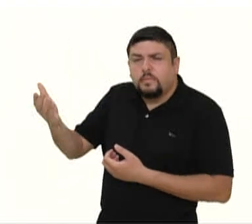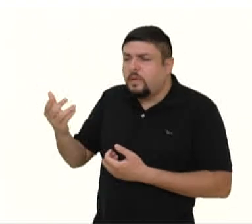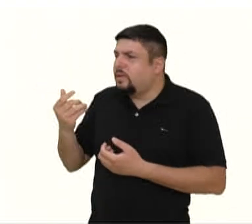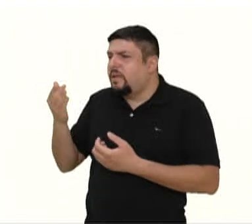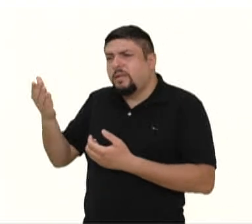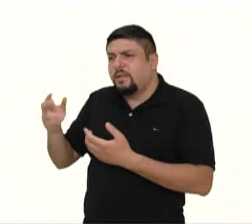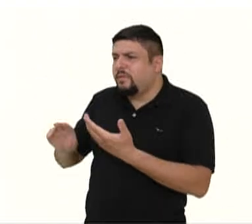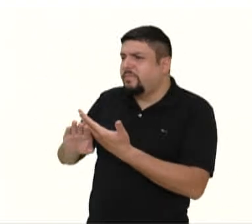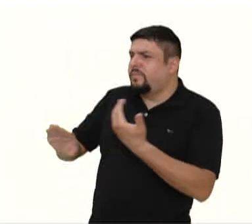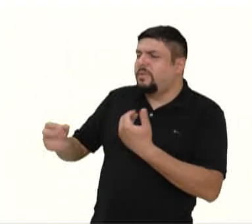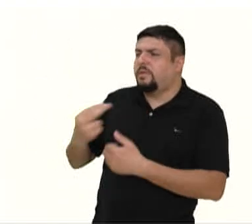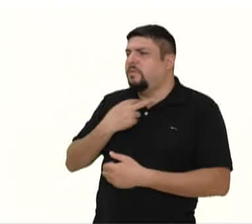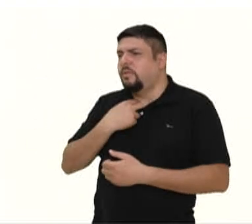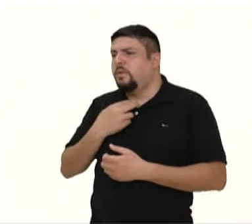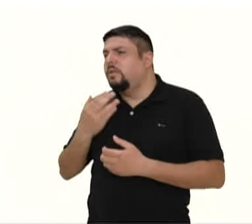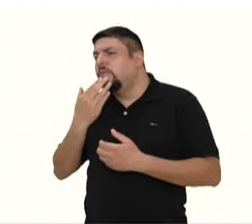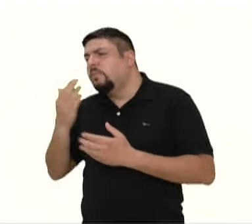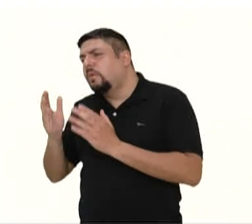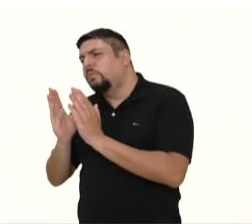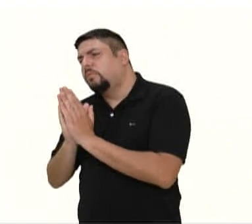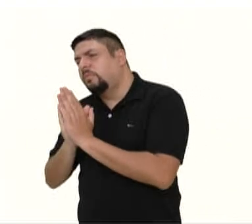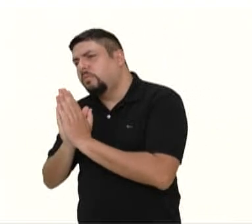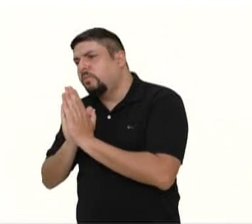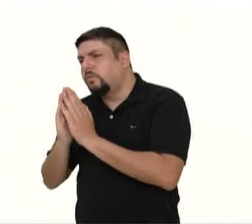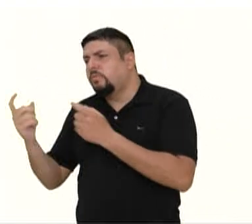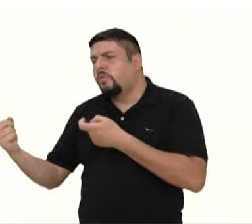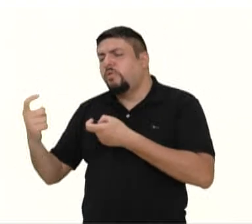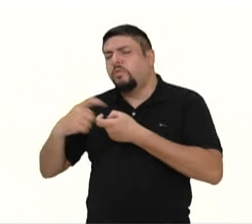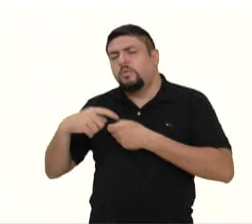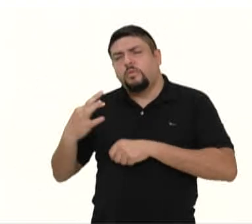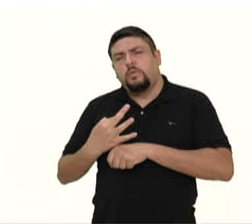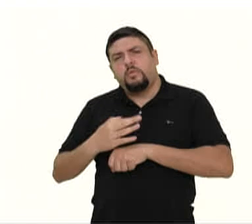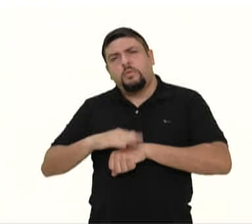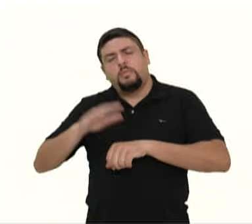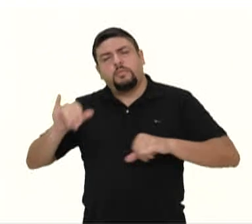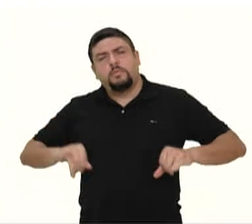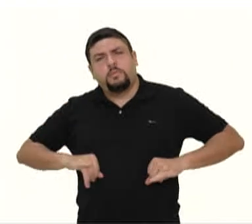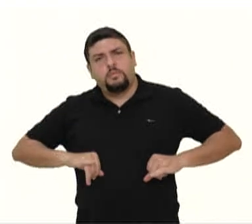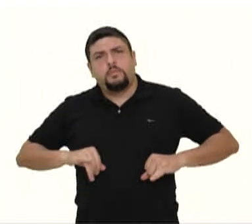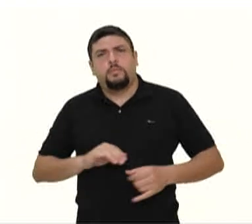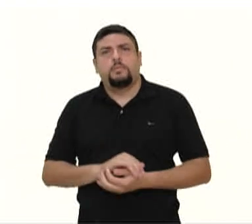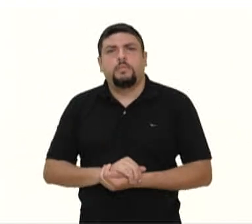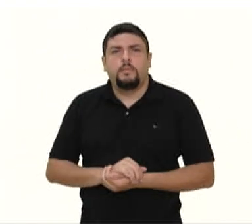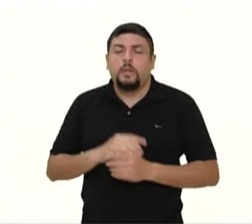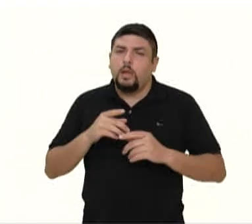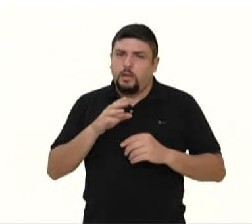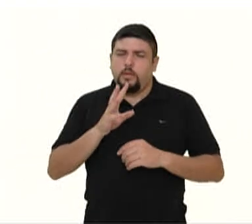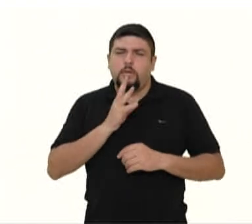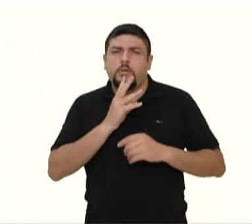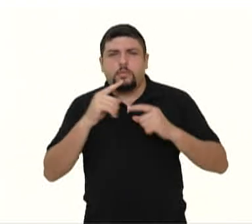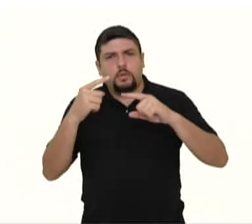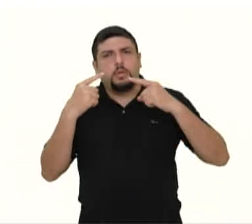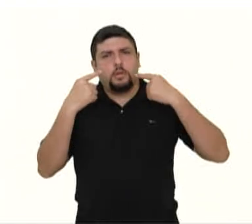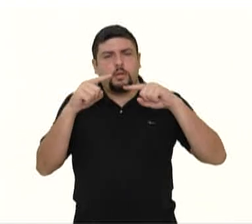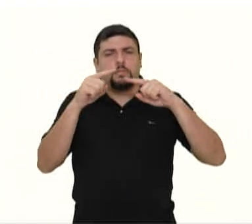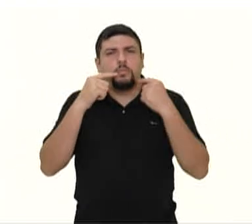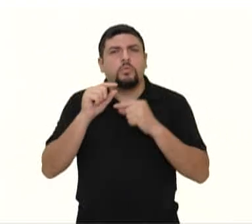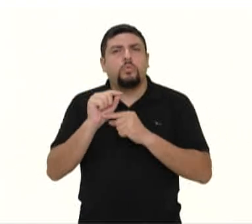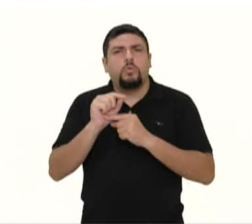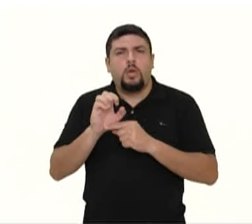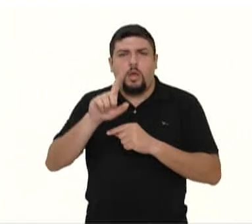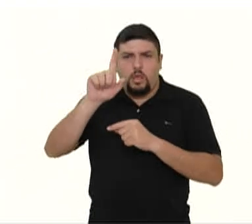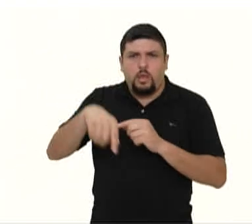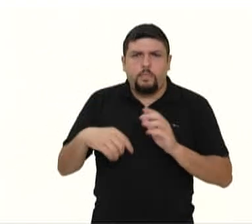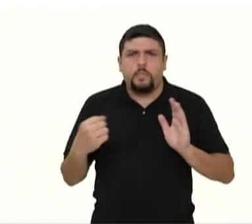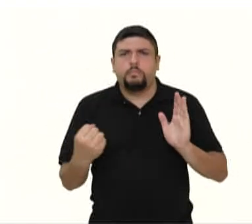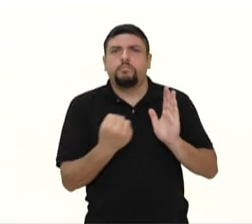numa prece que ela regresse, porque eu não posso mais sofrer. Você já conhece essa letra, A música acima é apresentada como a